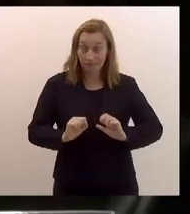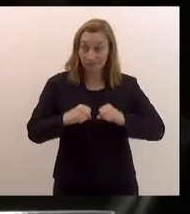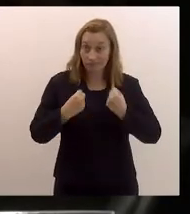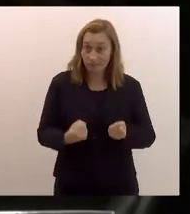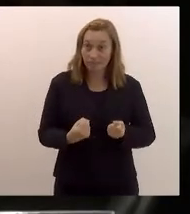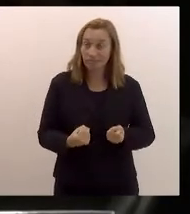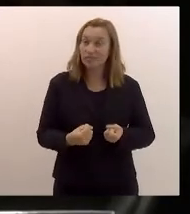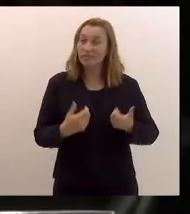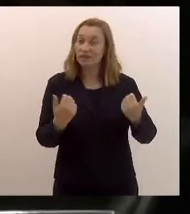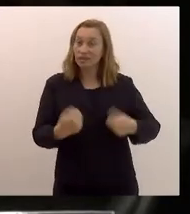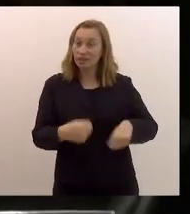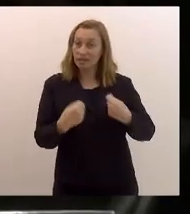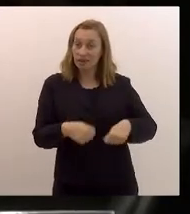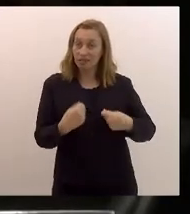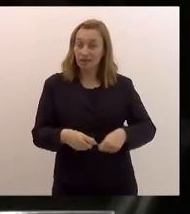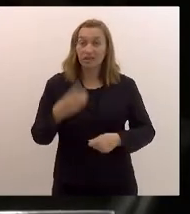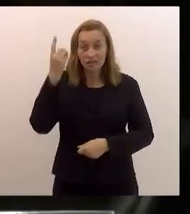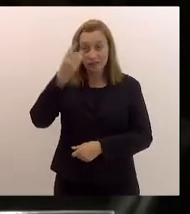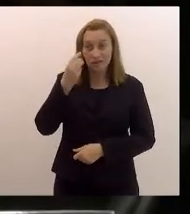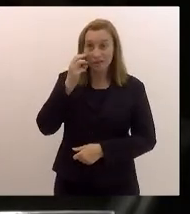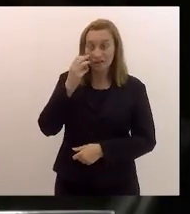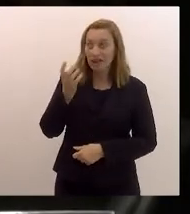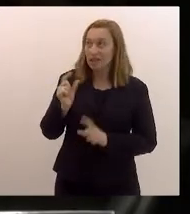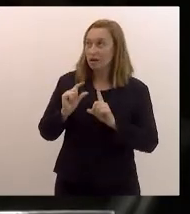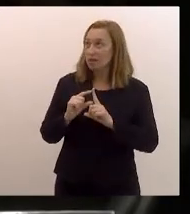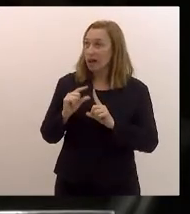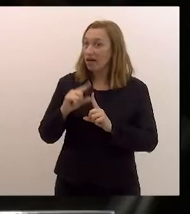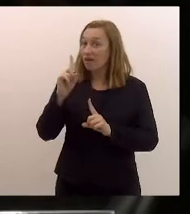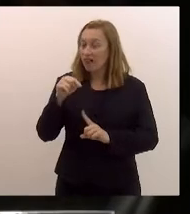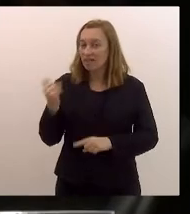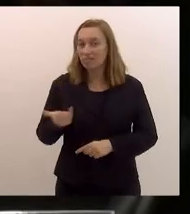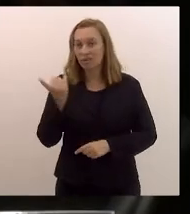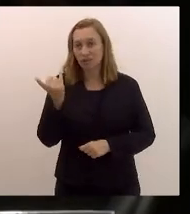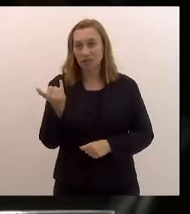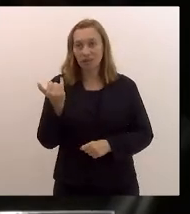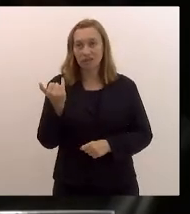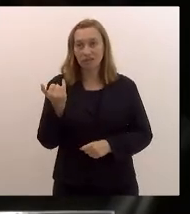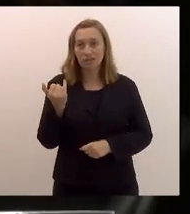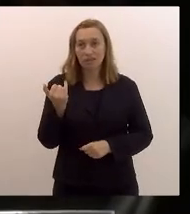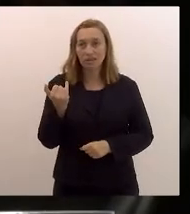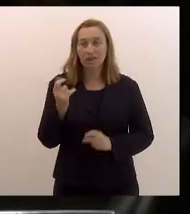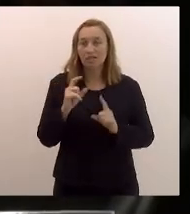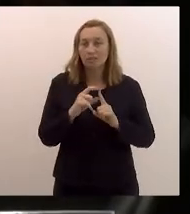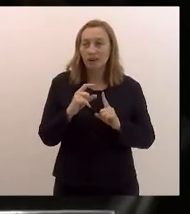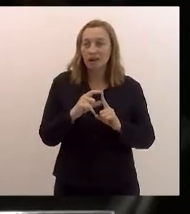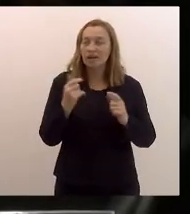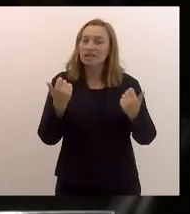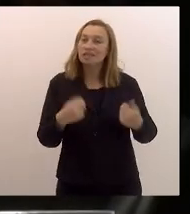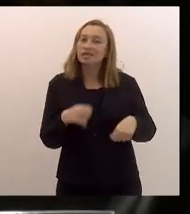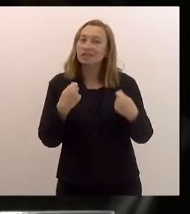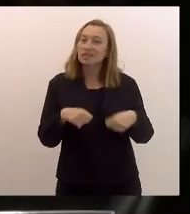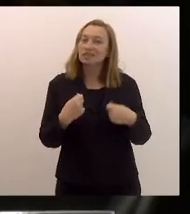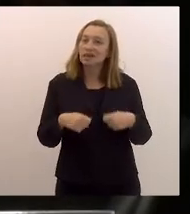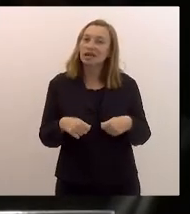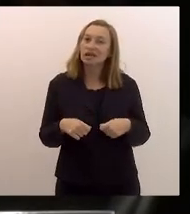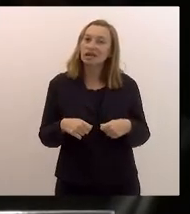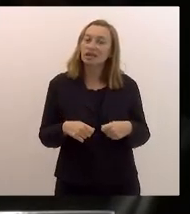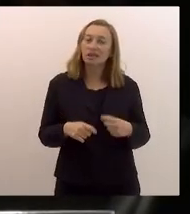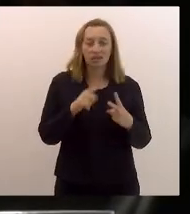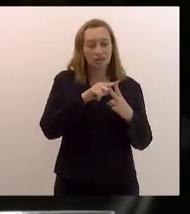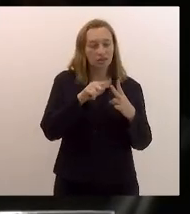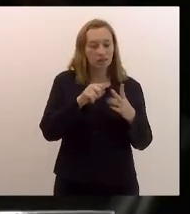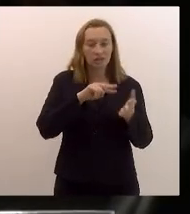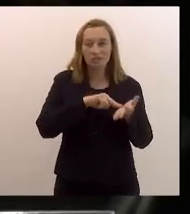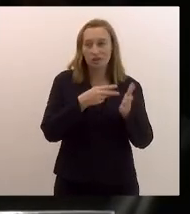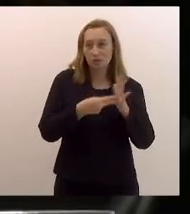necessitados Deputado waldeck essa palavra é muito importante é porque a palavra necessitado ela tem dois